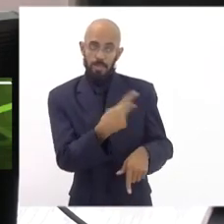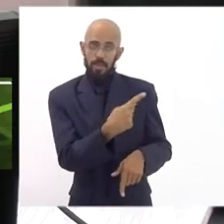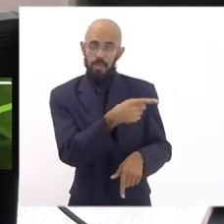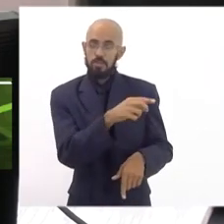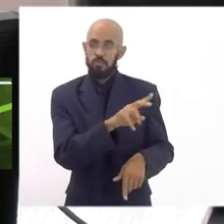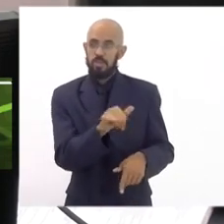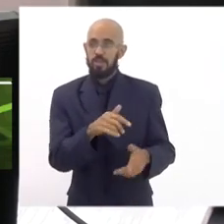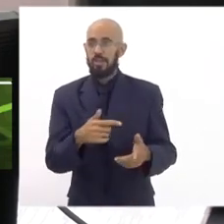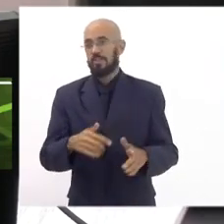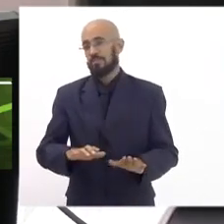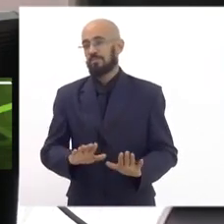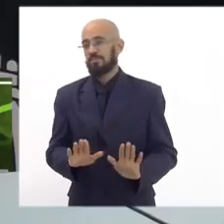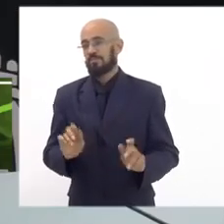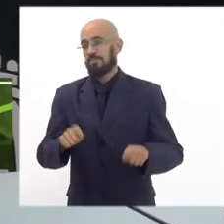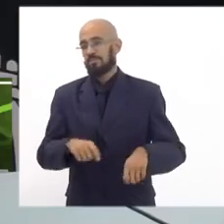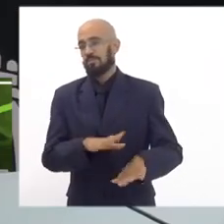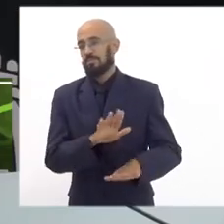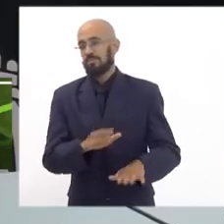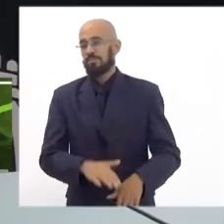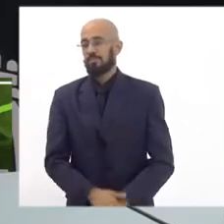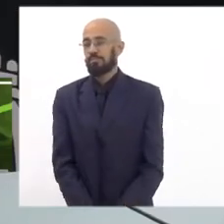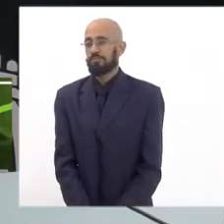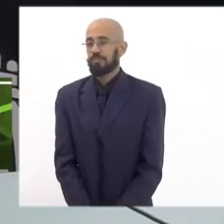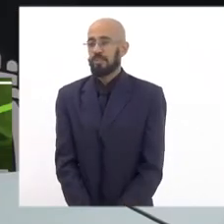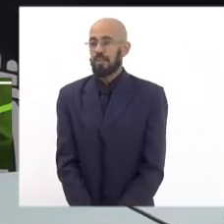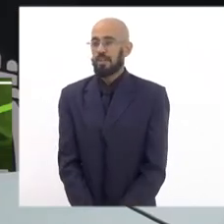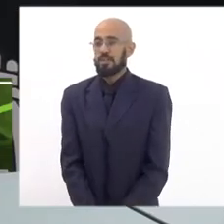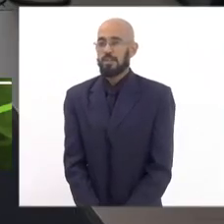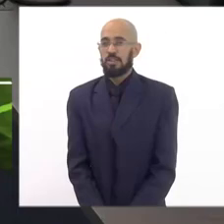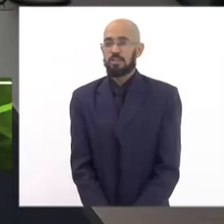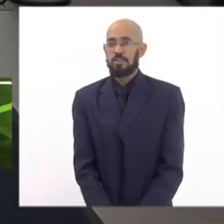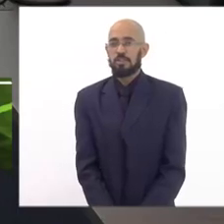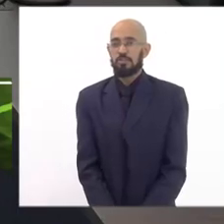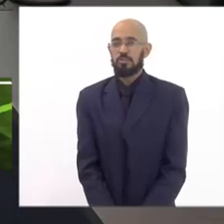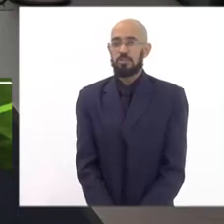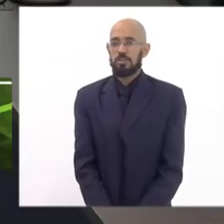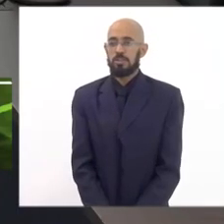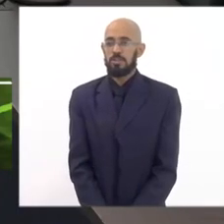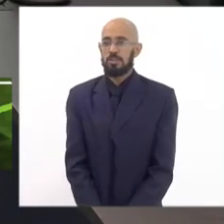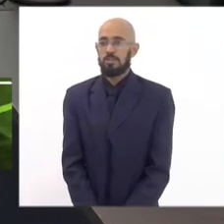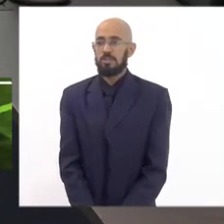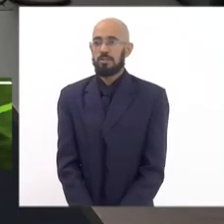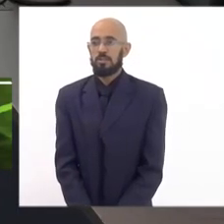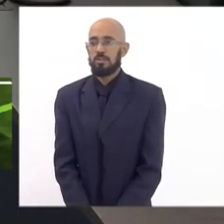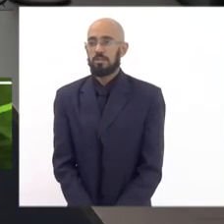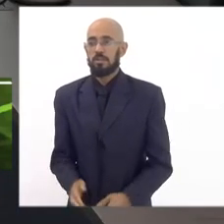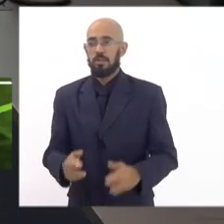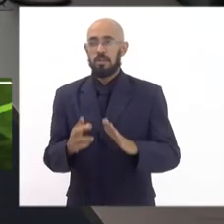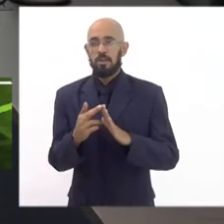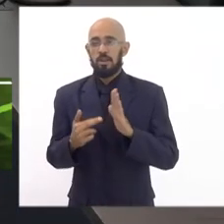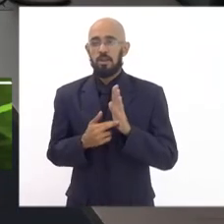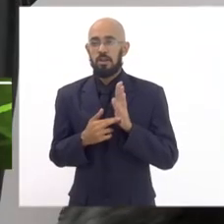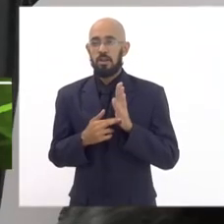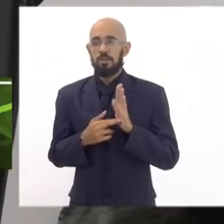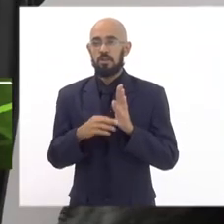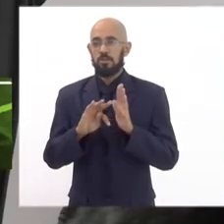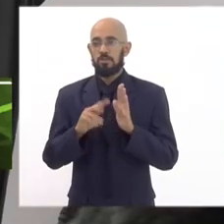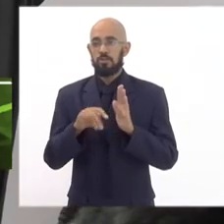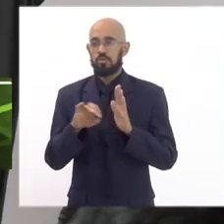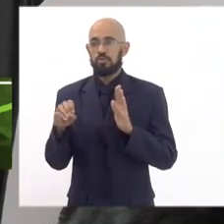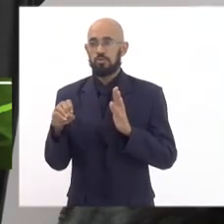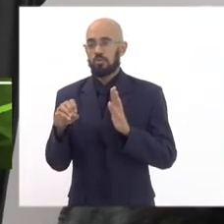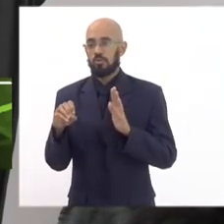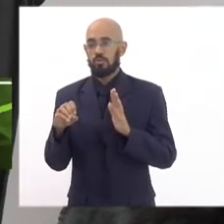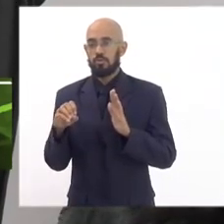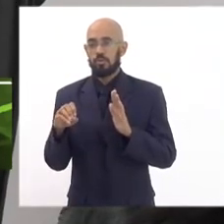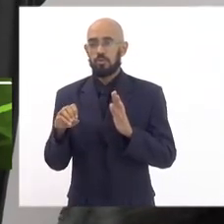nome. Exatamente. Bom. 7 da pauta. Relator deputado Chico Machado. Projeto de lei 3190